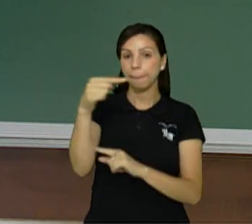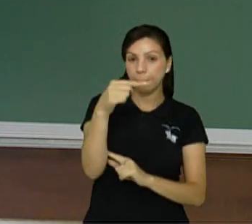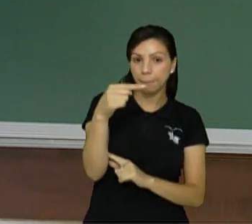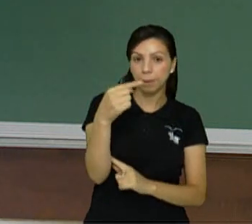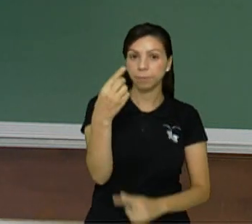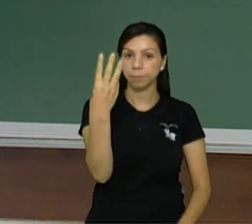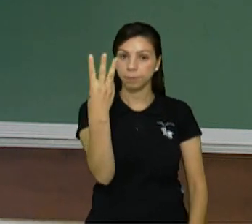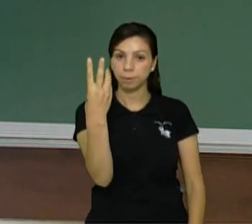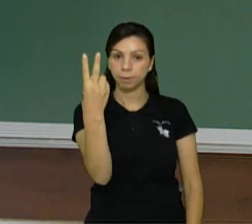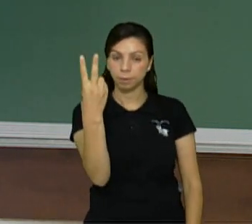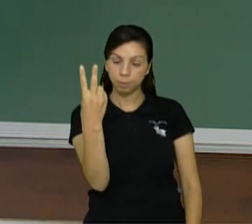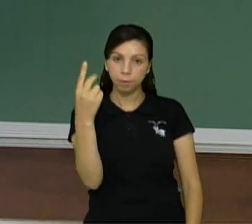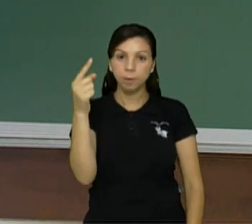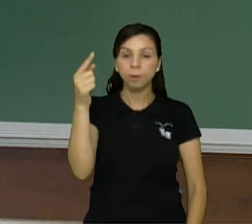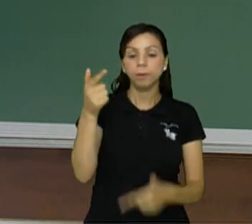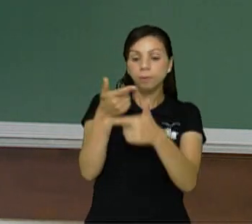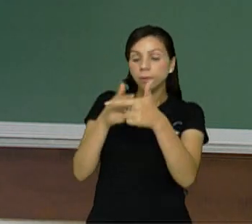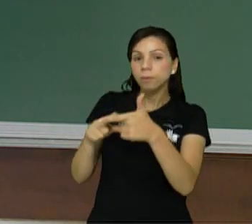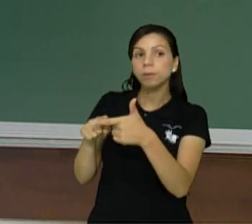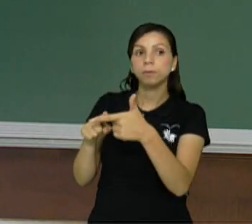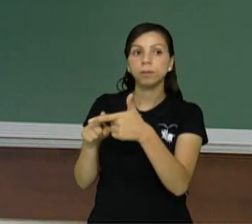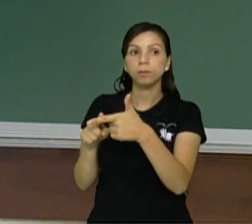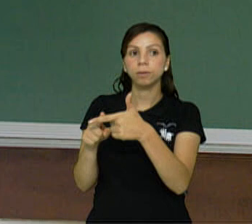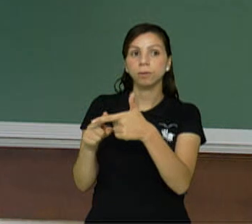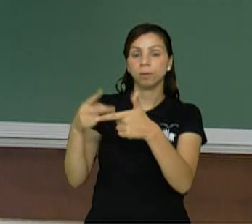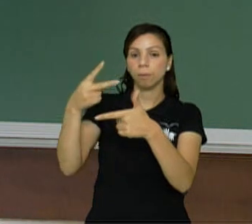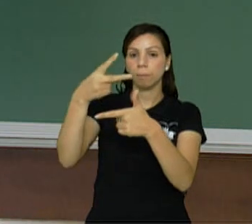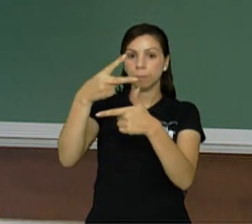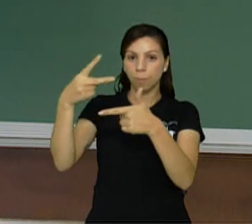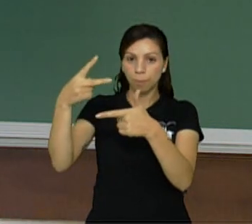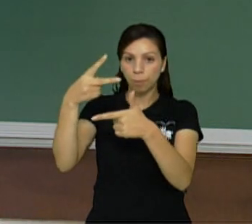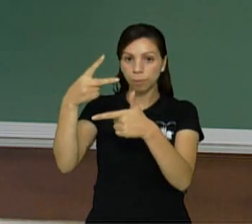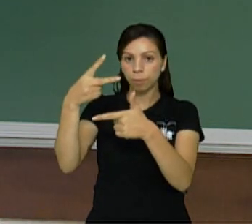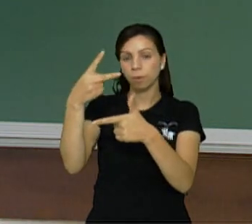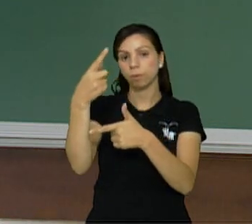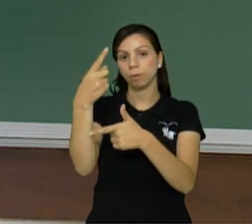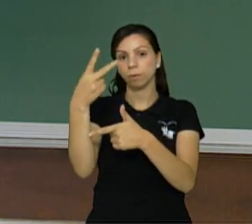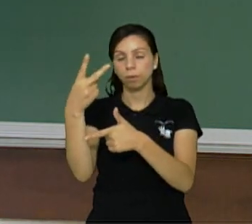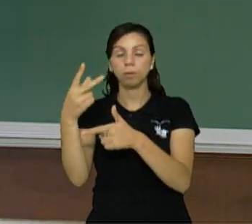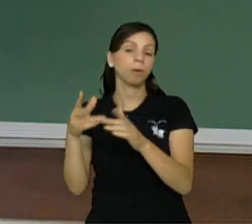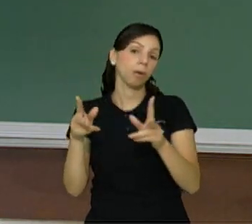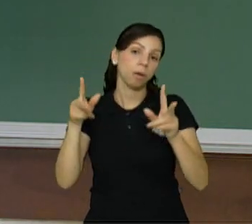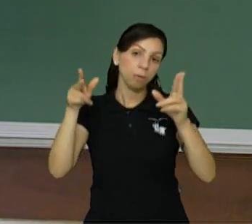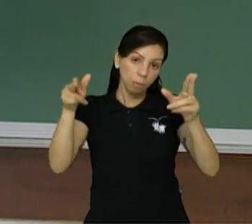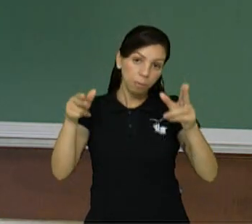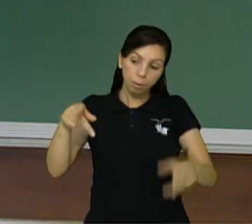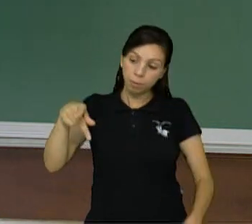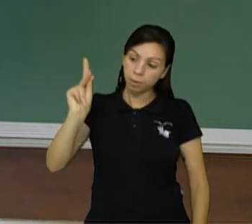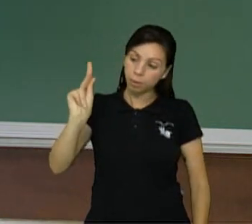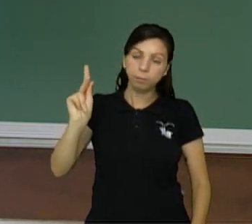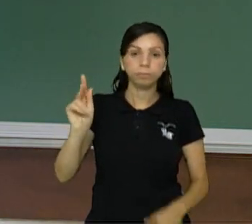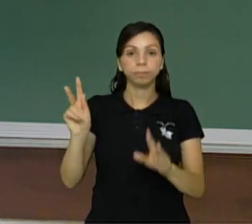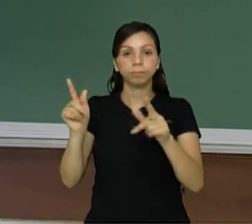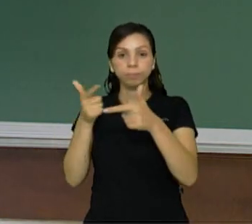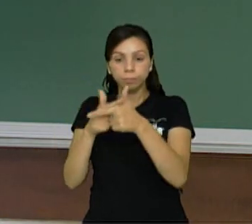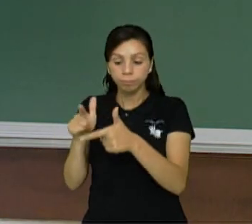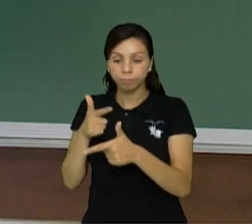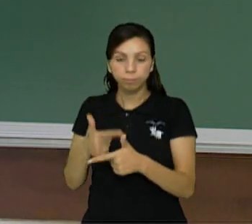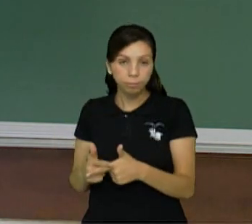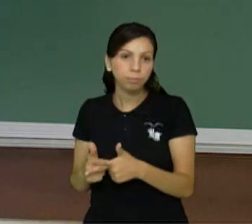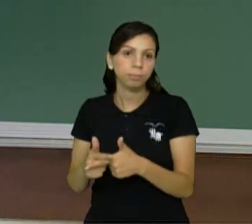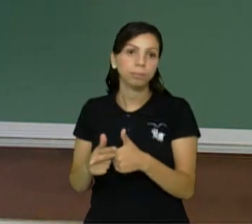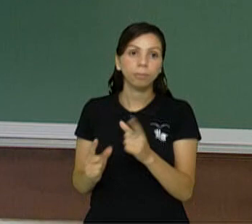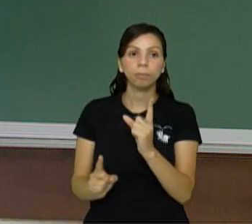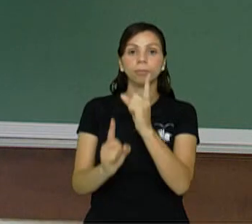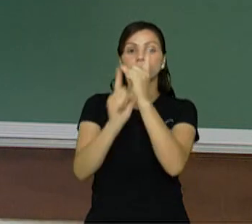dividido por 212 menos 32, faz a mesma coisa para a escala Kelvin, simplifica e você vai